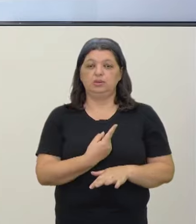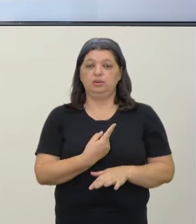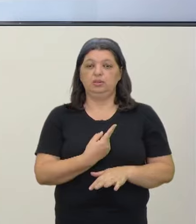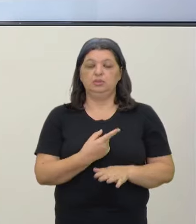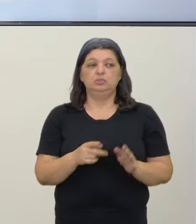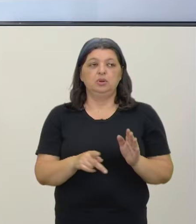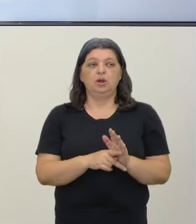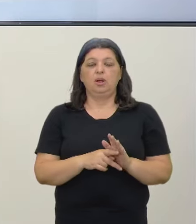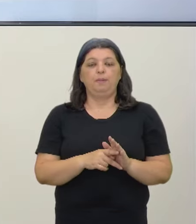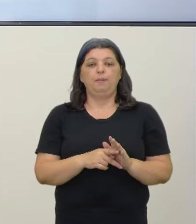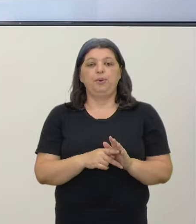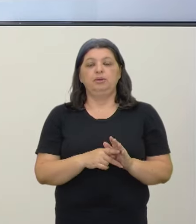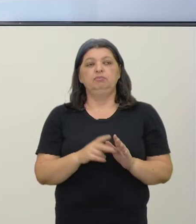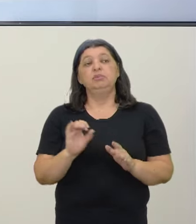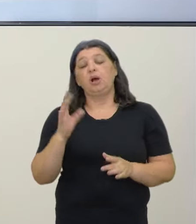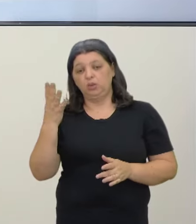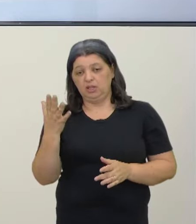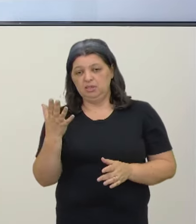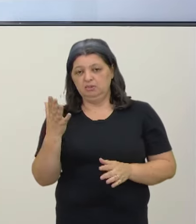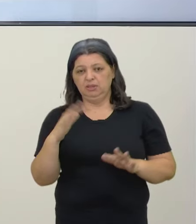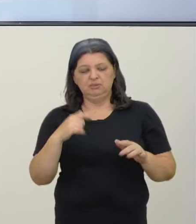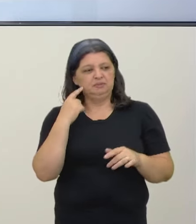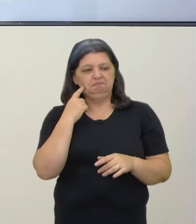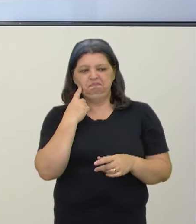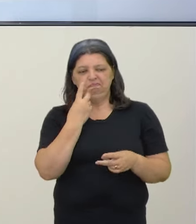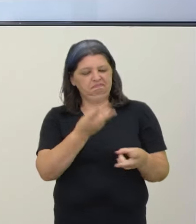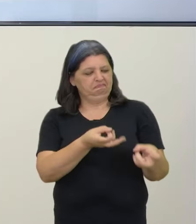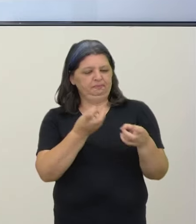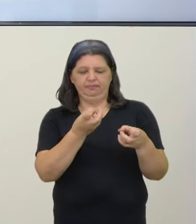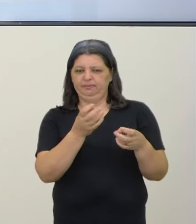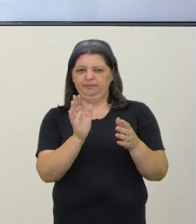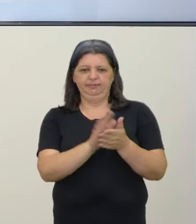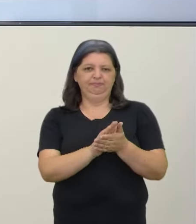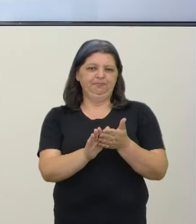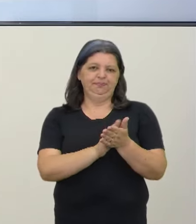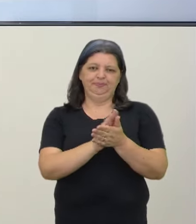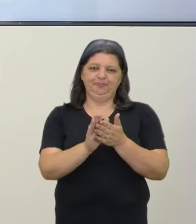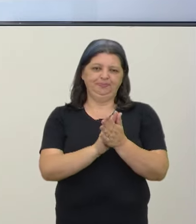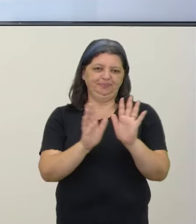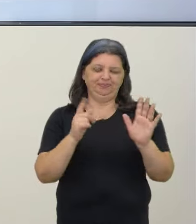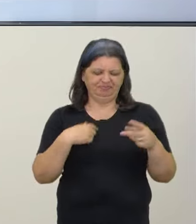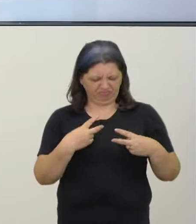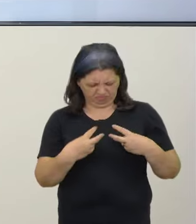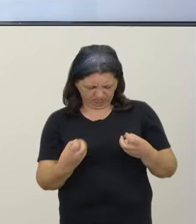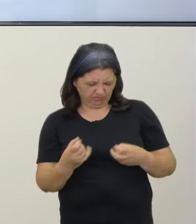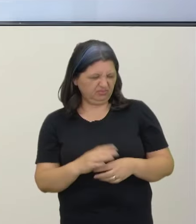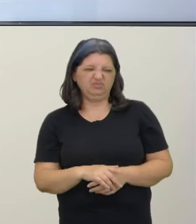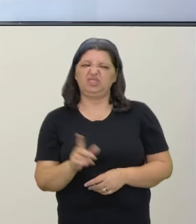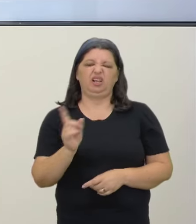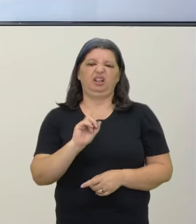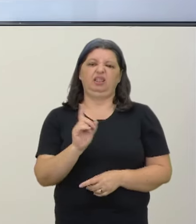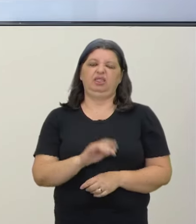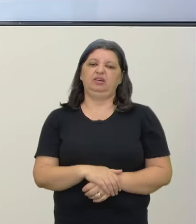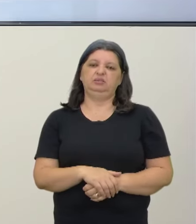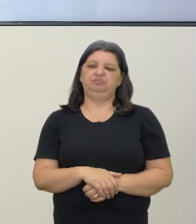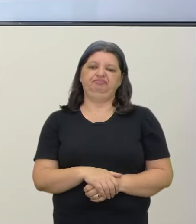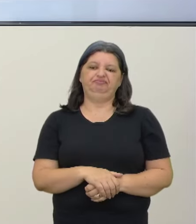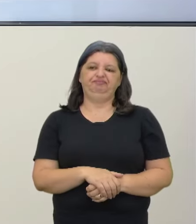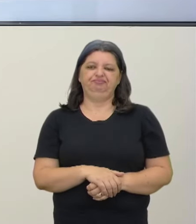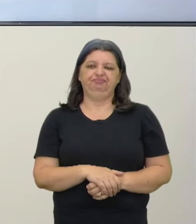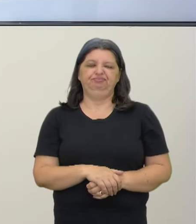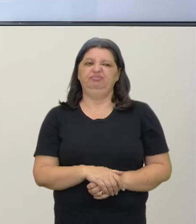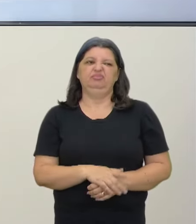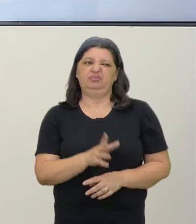na situação, às vezes pode até passar desapercebido, né? Em algum momento a gente olha e fala, não, nem